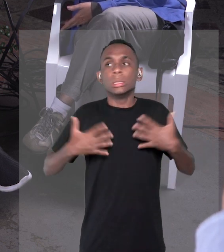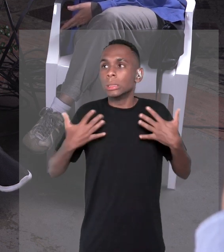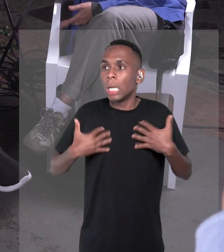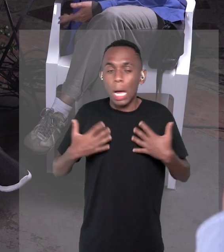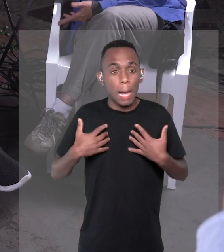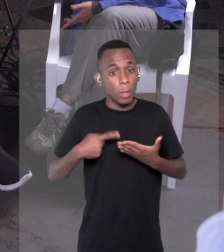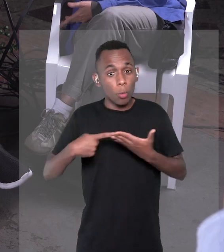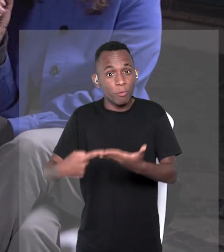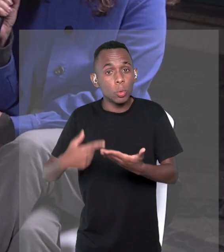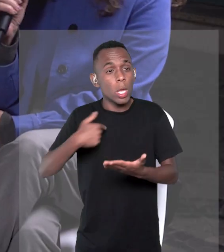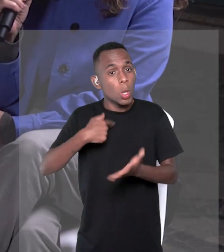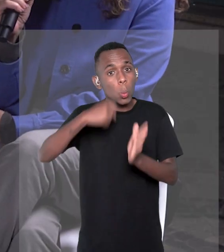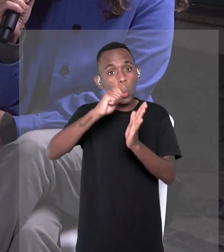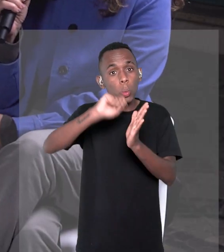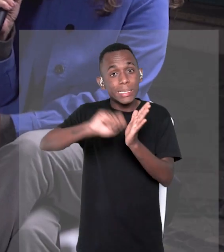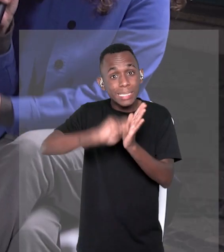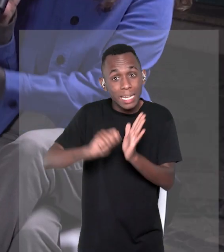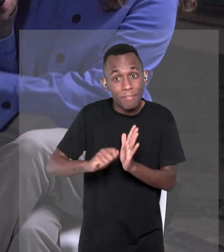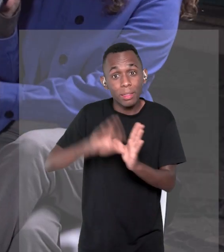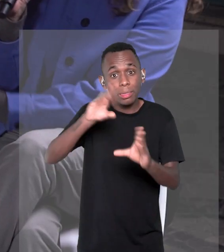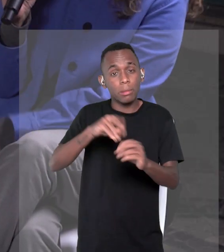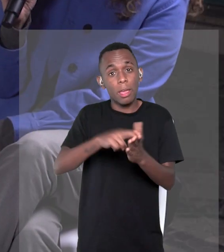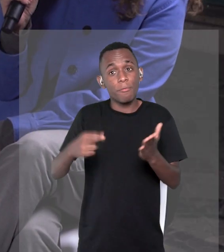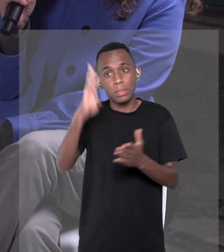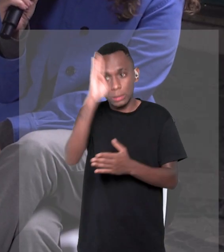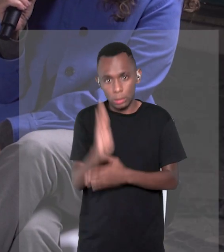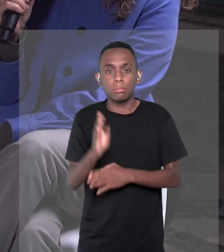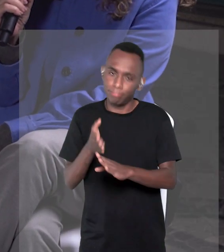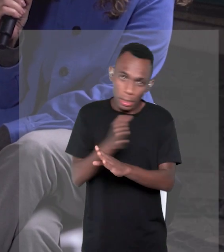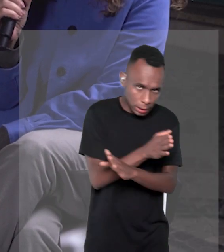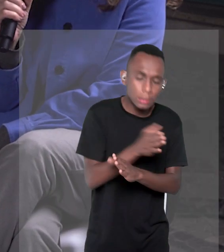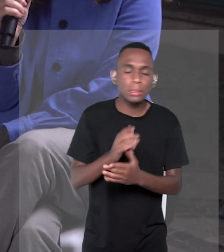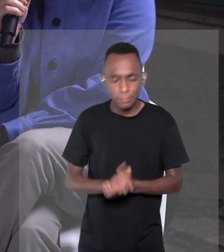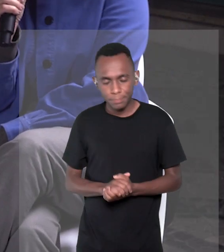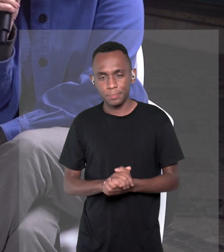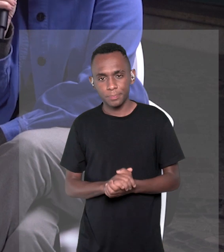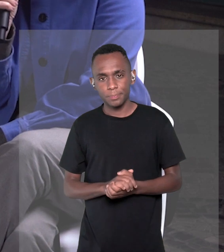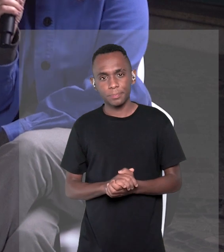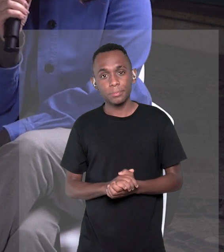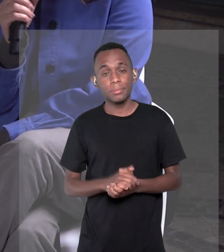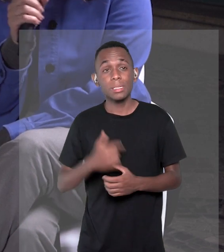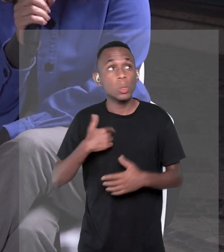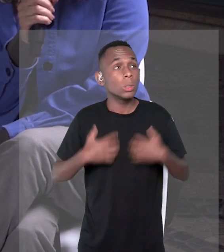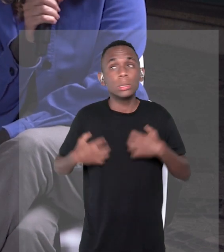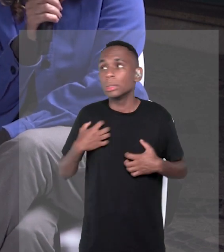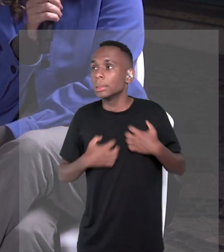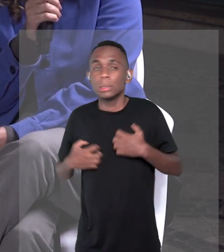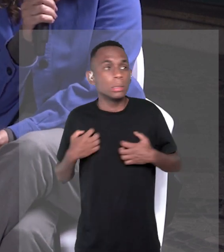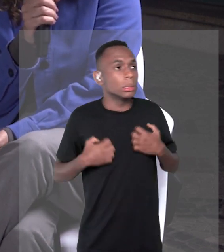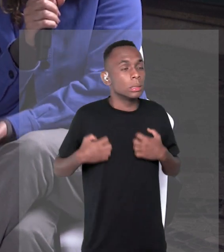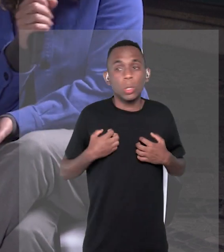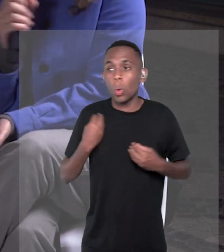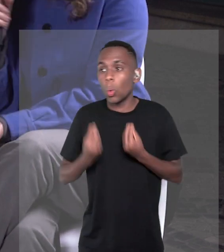apavorada quando ela me convidou para escrever, foi no número anterior, né? E eu fiquei apavorada. Eu